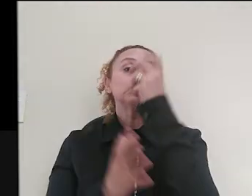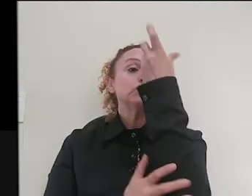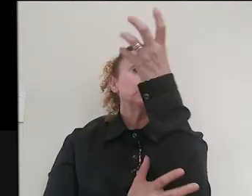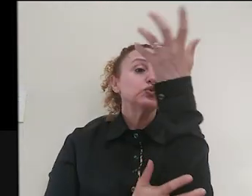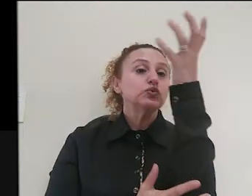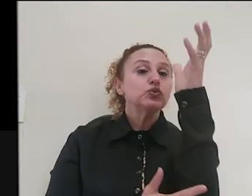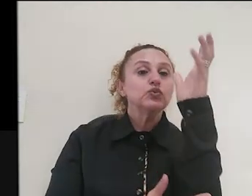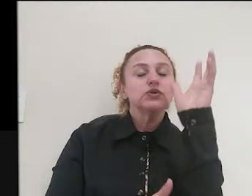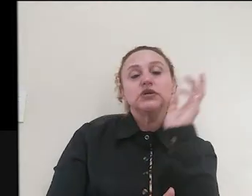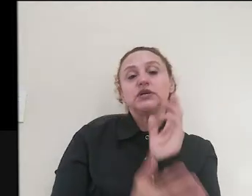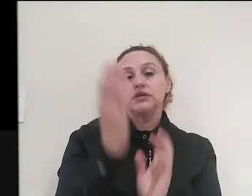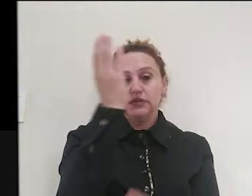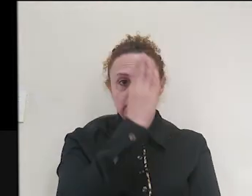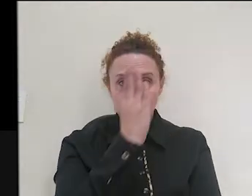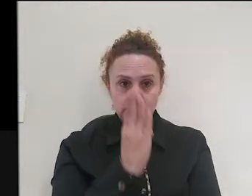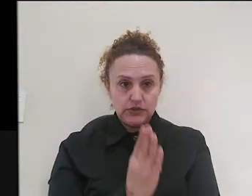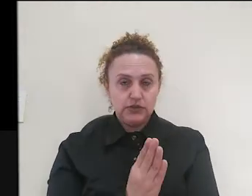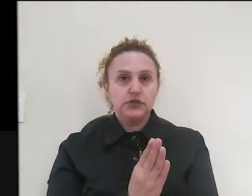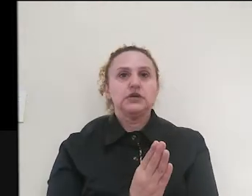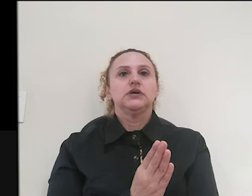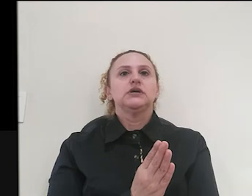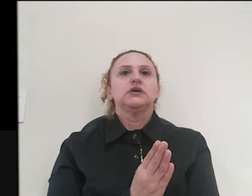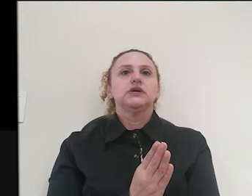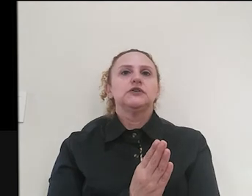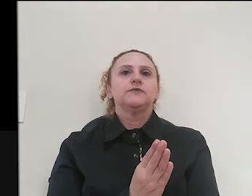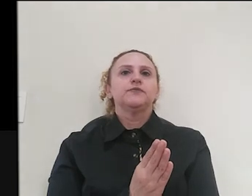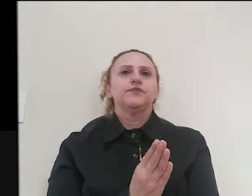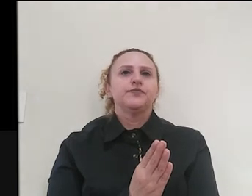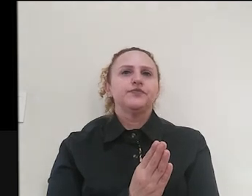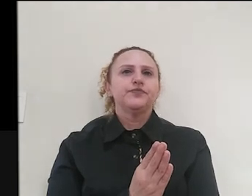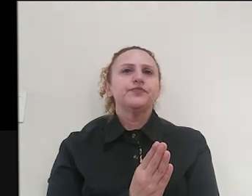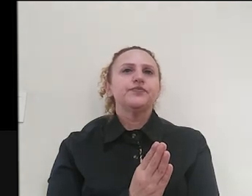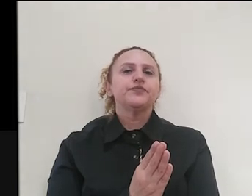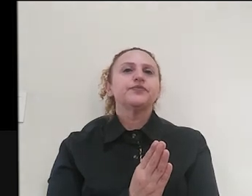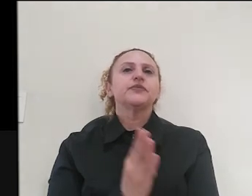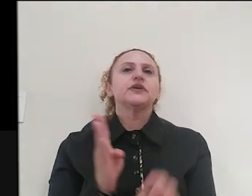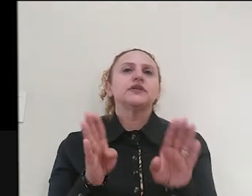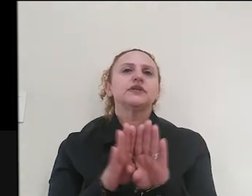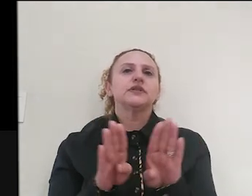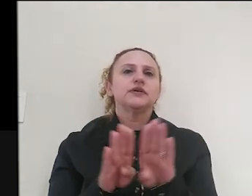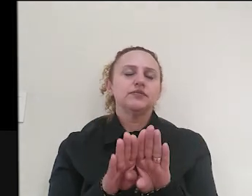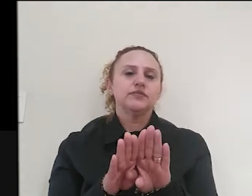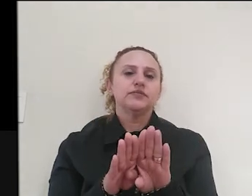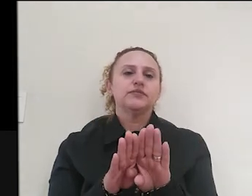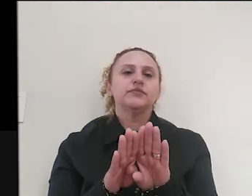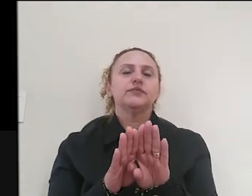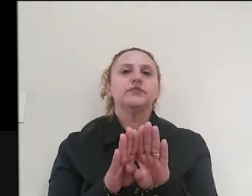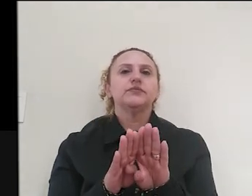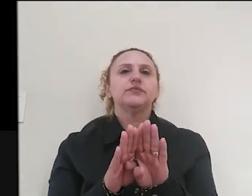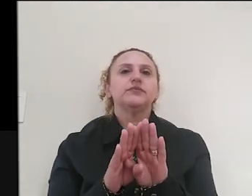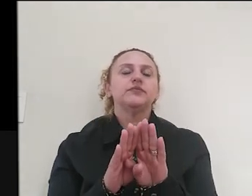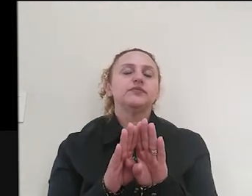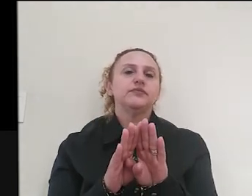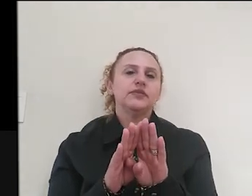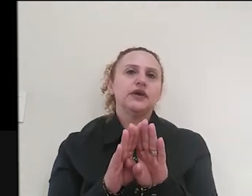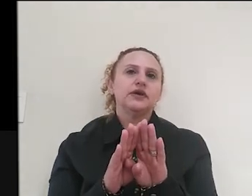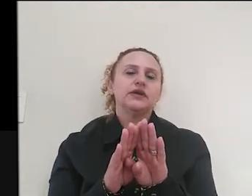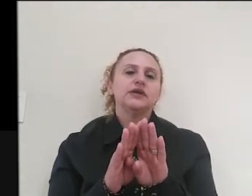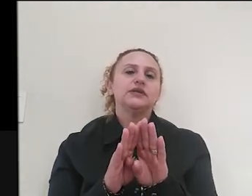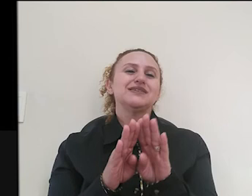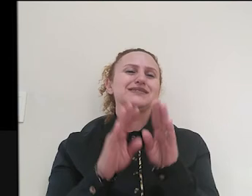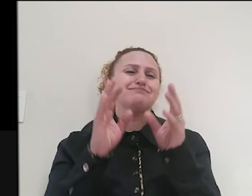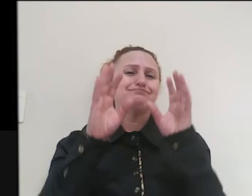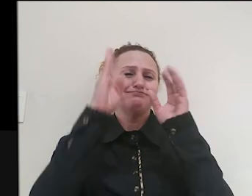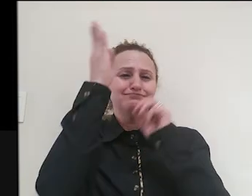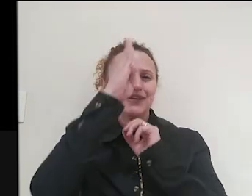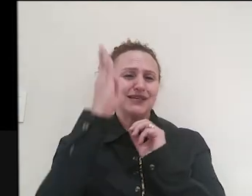o próprio construir da nação, e já começa um questionamento em relação à situação do Brasil escravocrata.